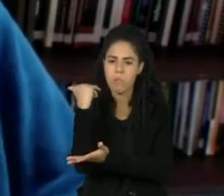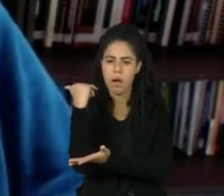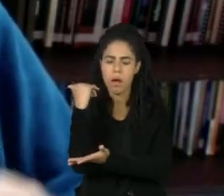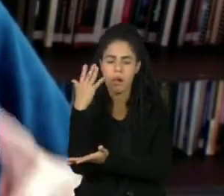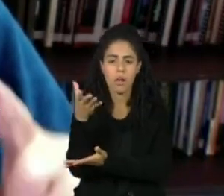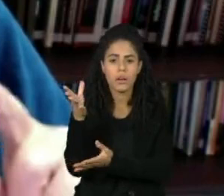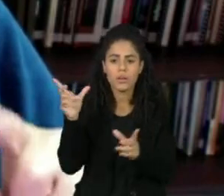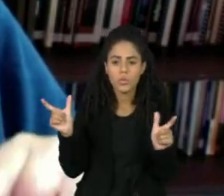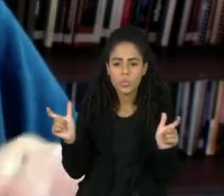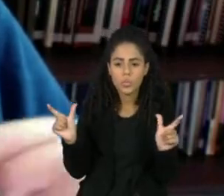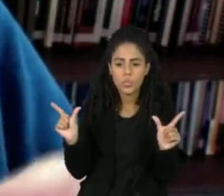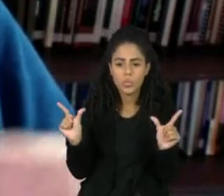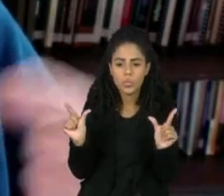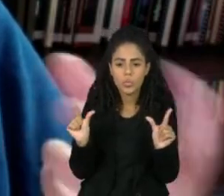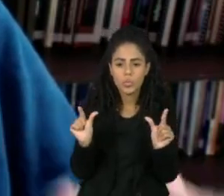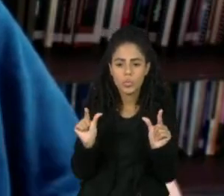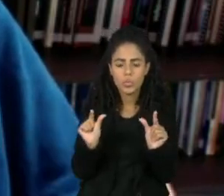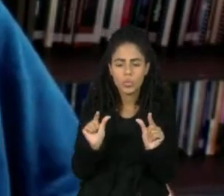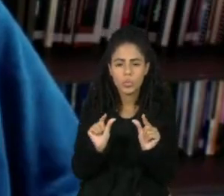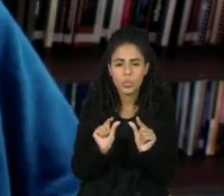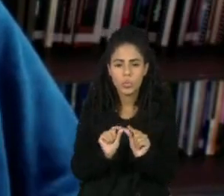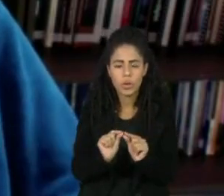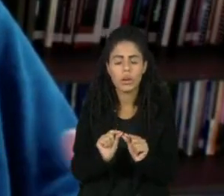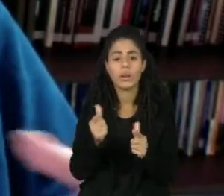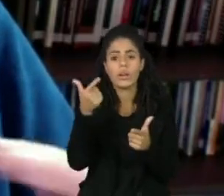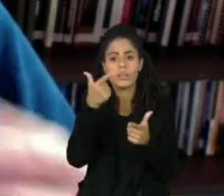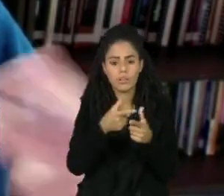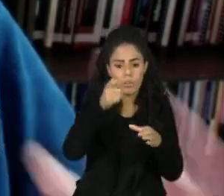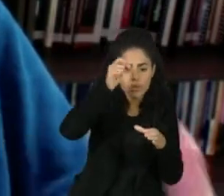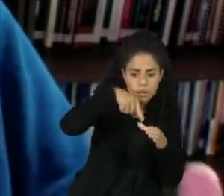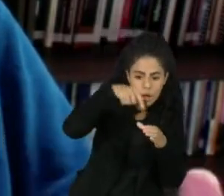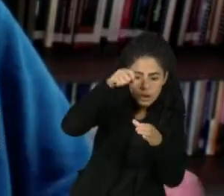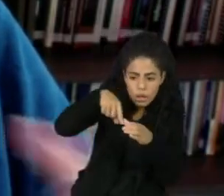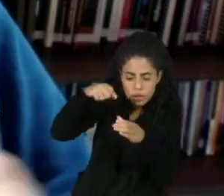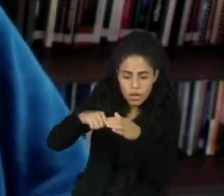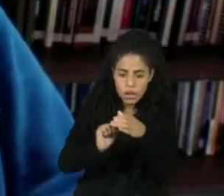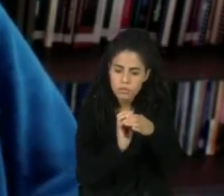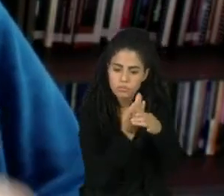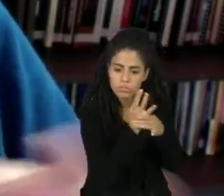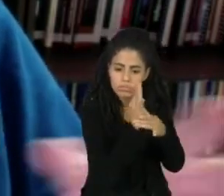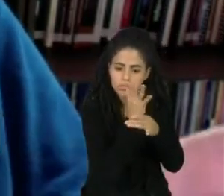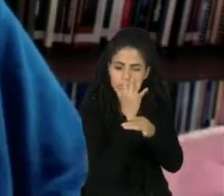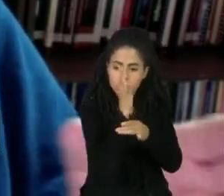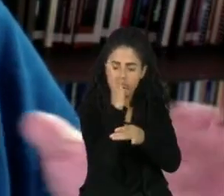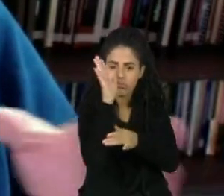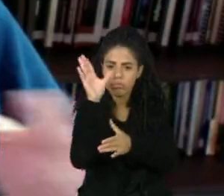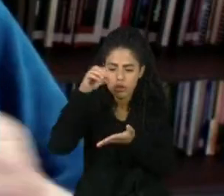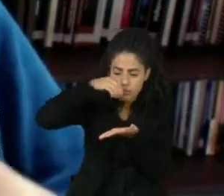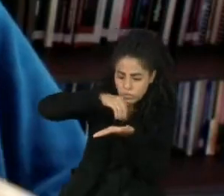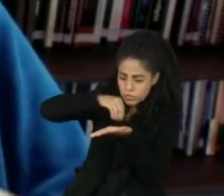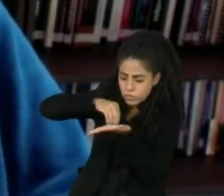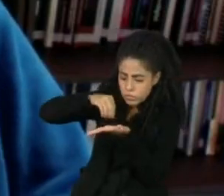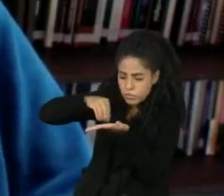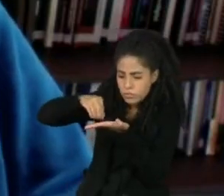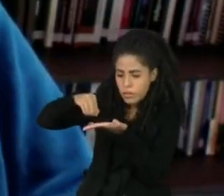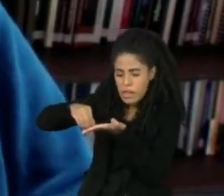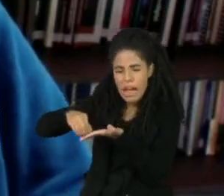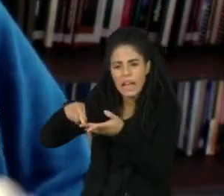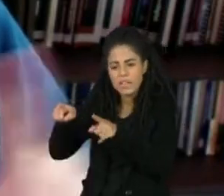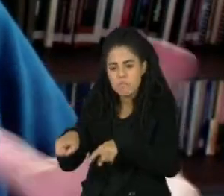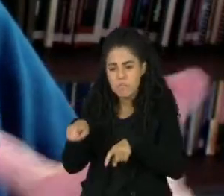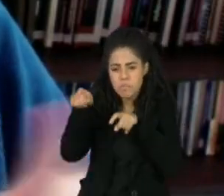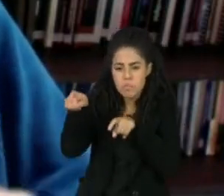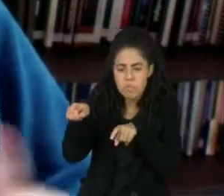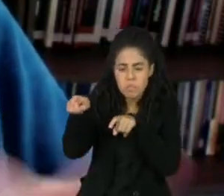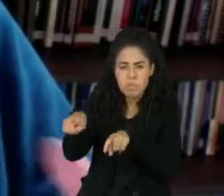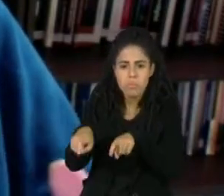para 2012, a produção dos produtos agrícolas, principalmente pecuária e soja, dobrou nesse período, quer